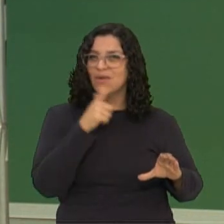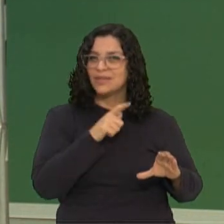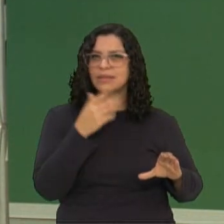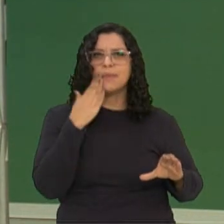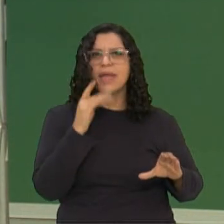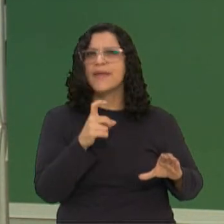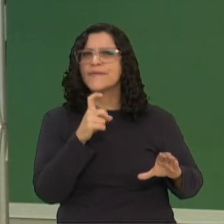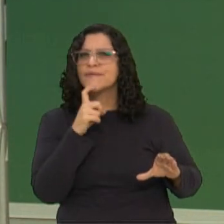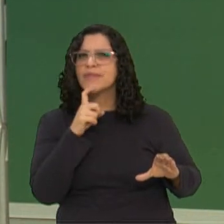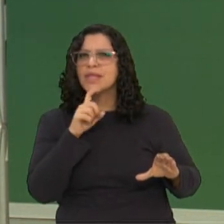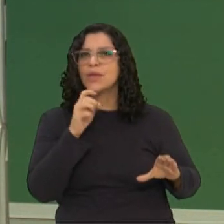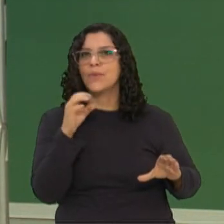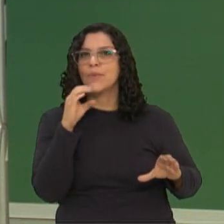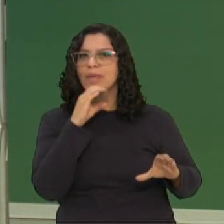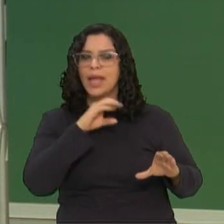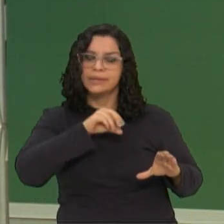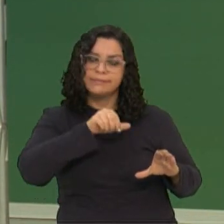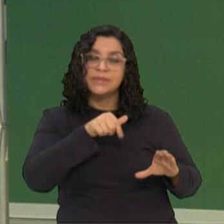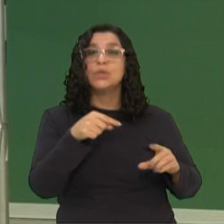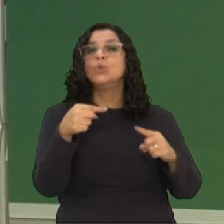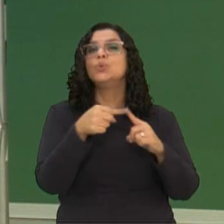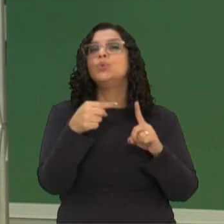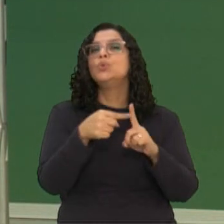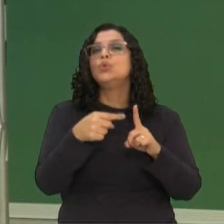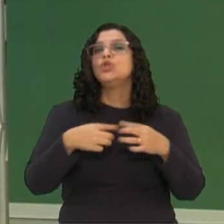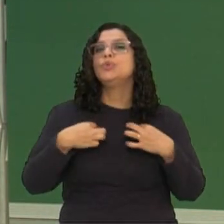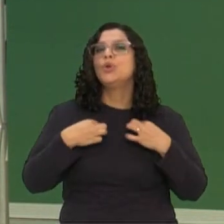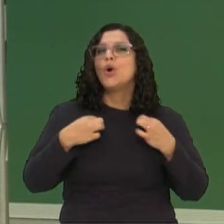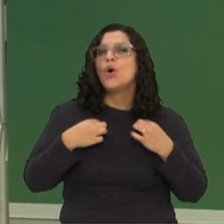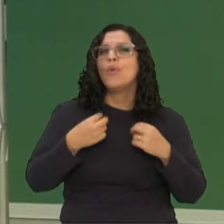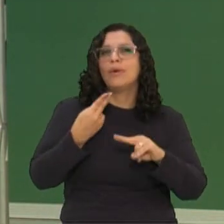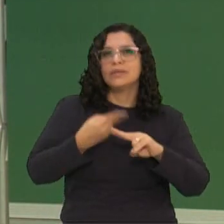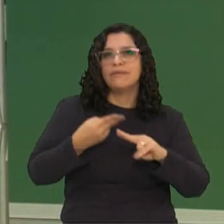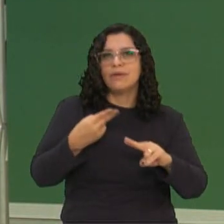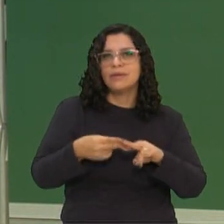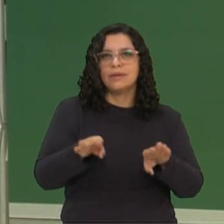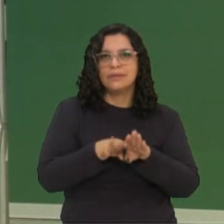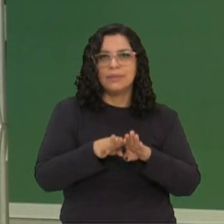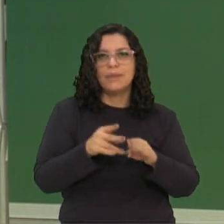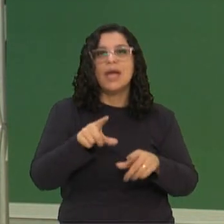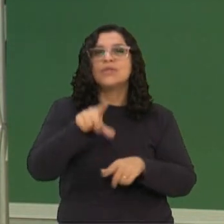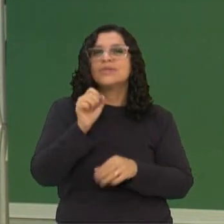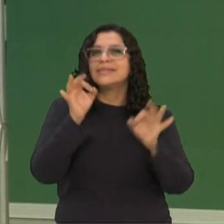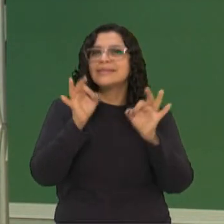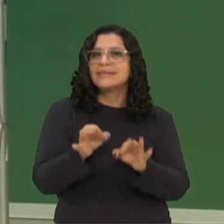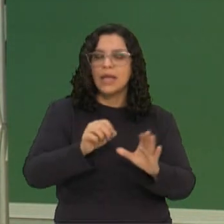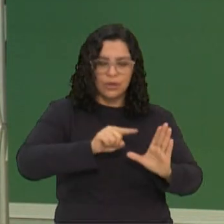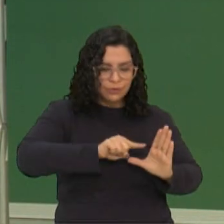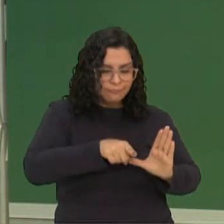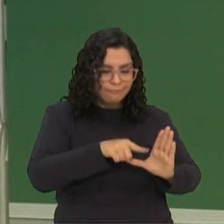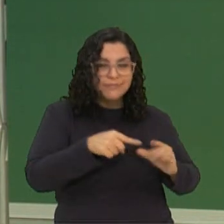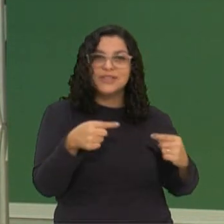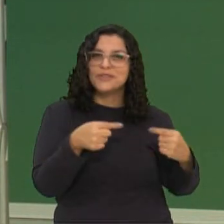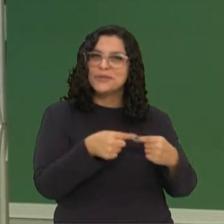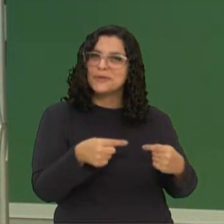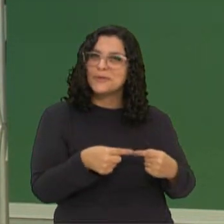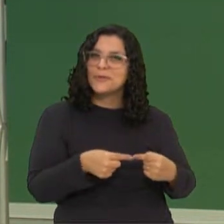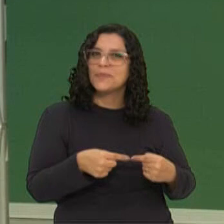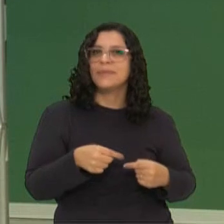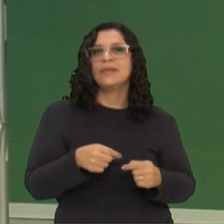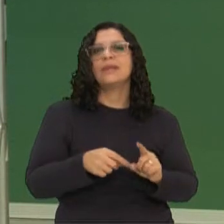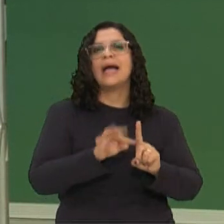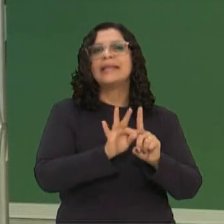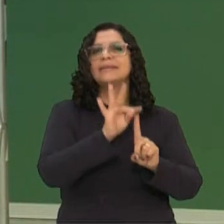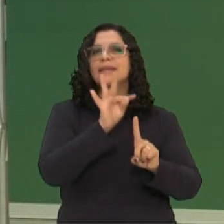você observar bem ali o tecido, né? O tipo de tecido, a etiqueta e ligar o termostato na temperatura já